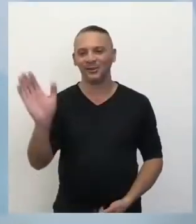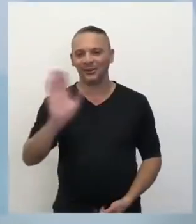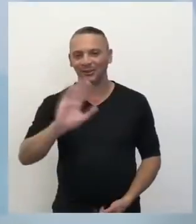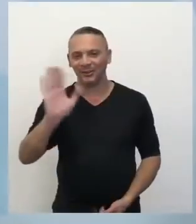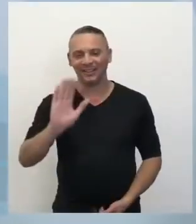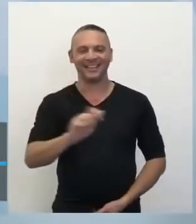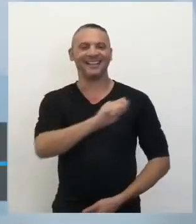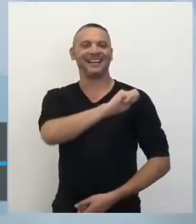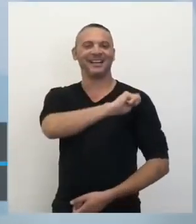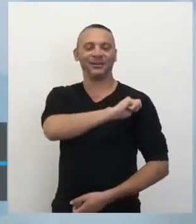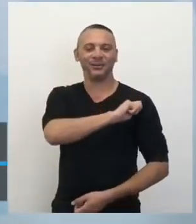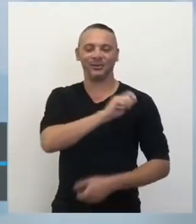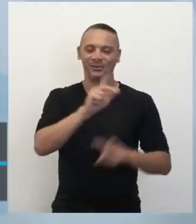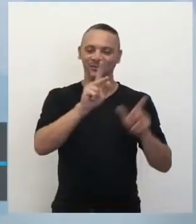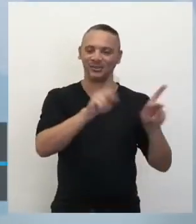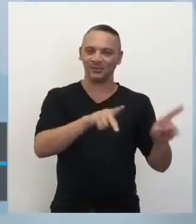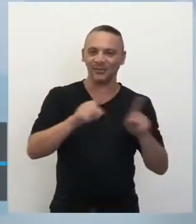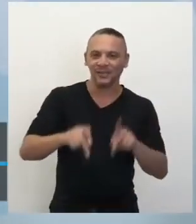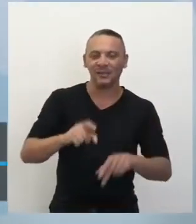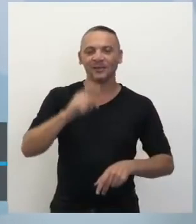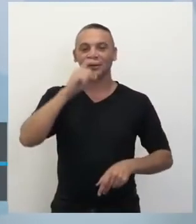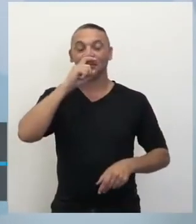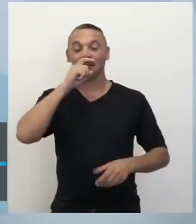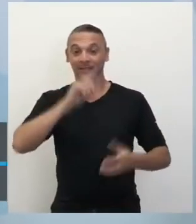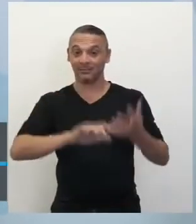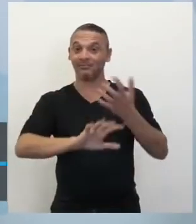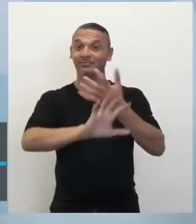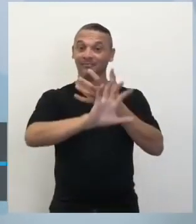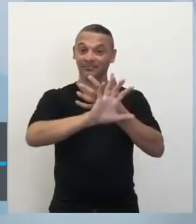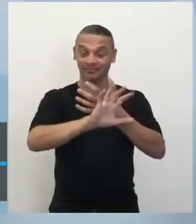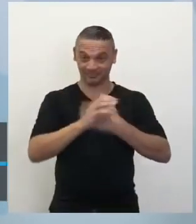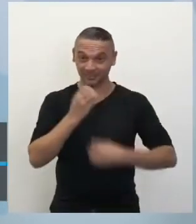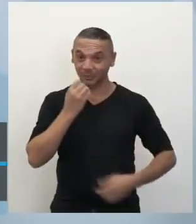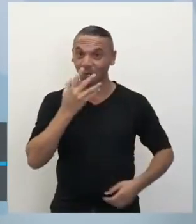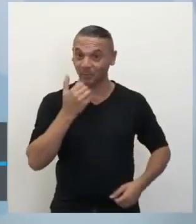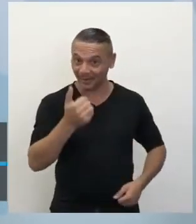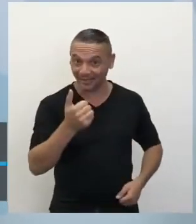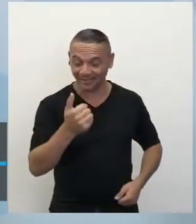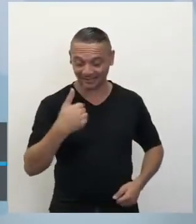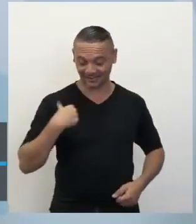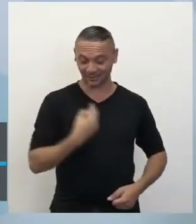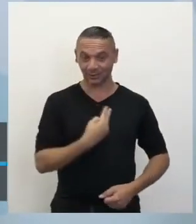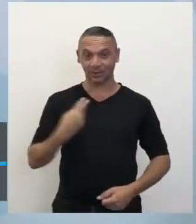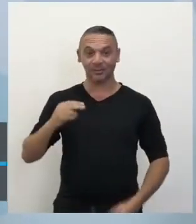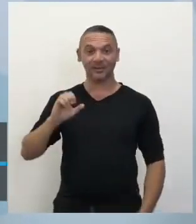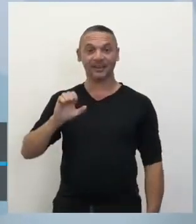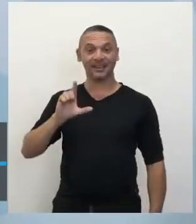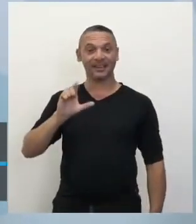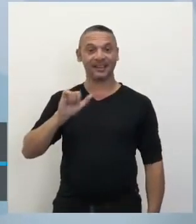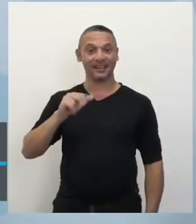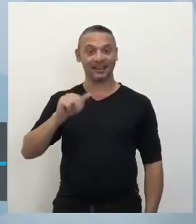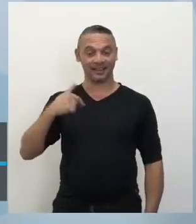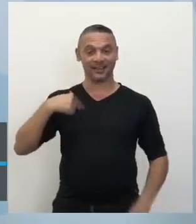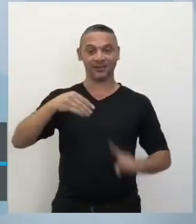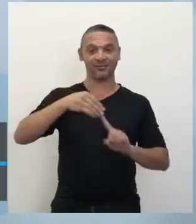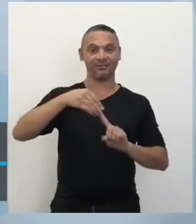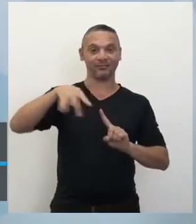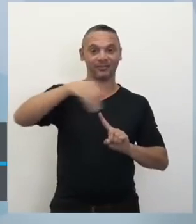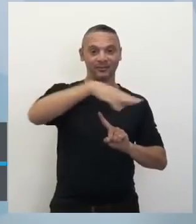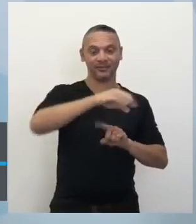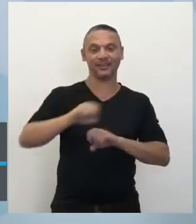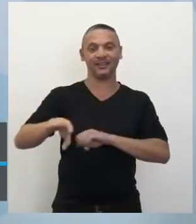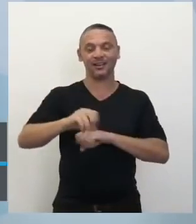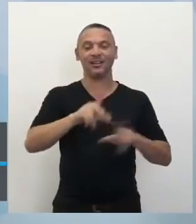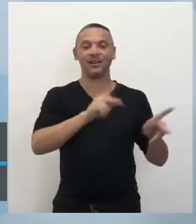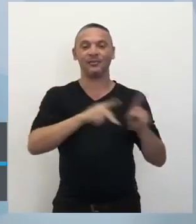Olá, alunos, professores, pais que nos acompanham, tudo bem? Sou a professora Elaine, vou moderar a aula da professora Silene